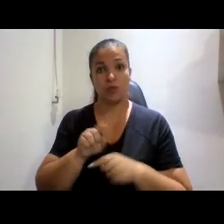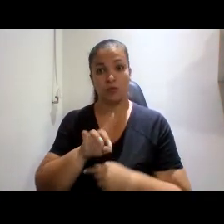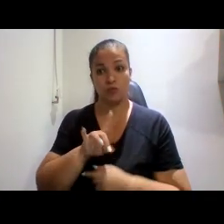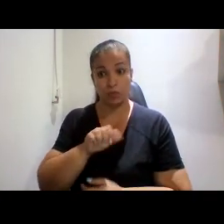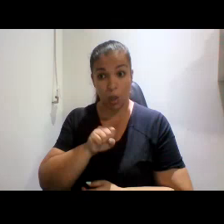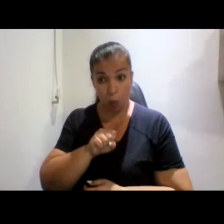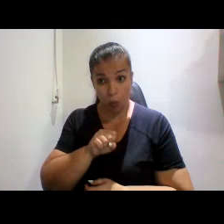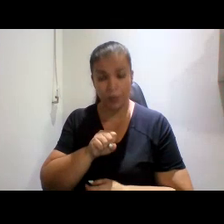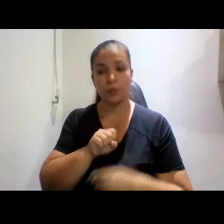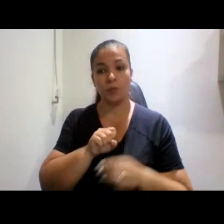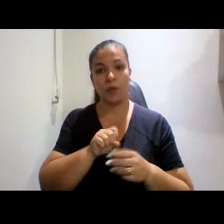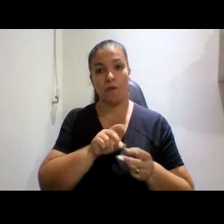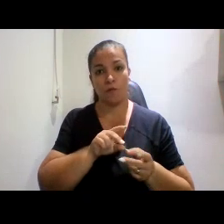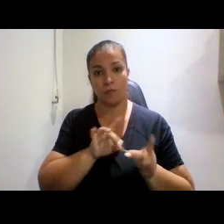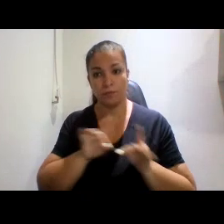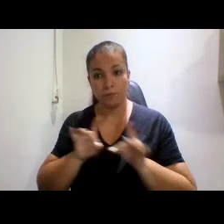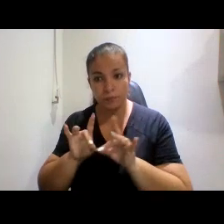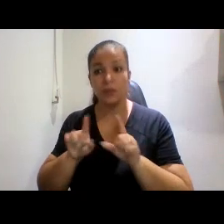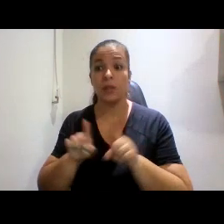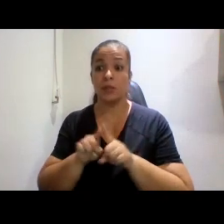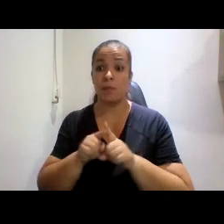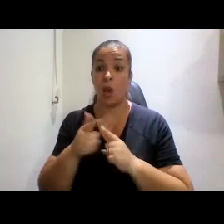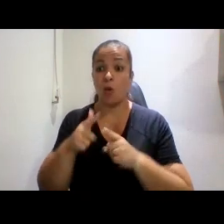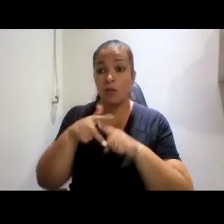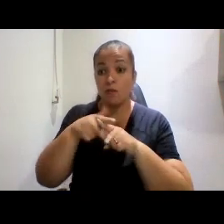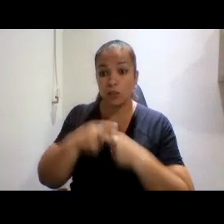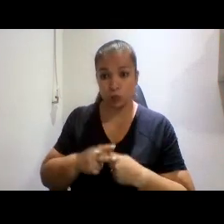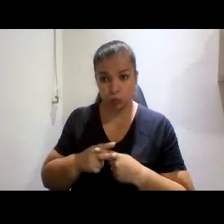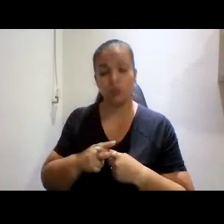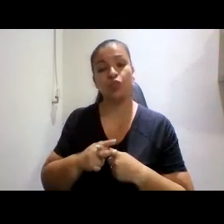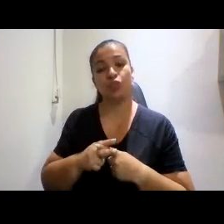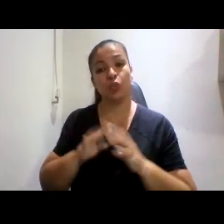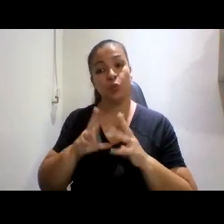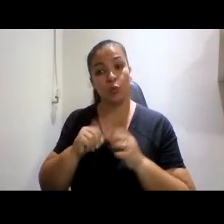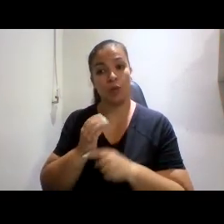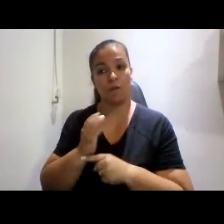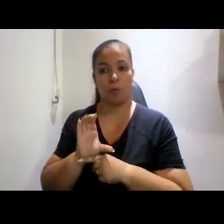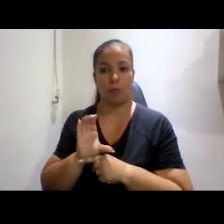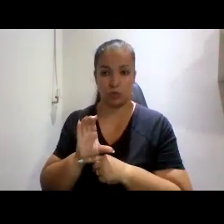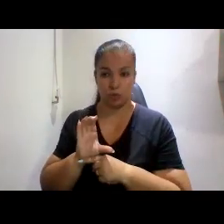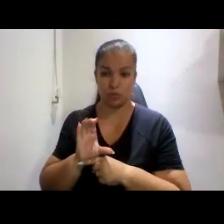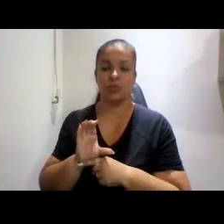8 e as demais faço ajustes e vou postar lá